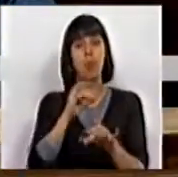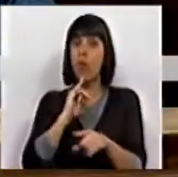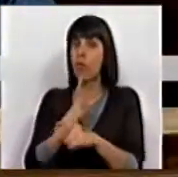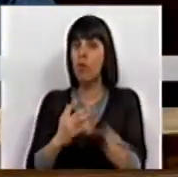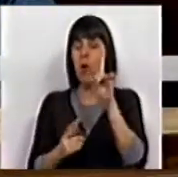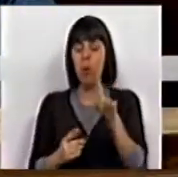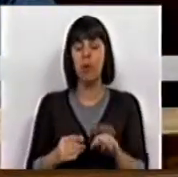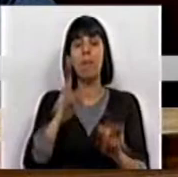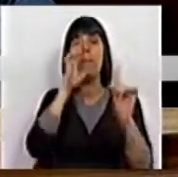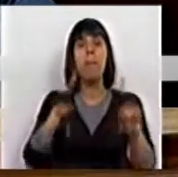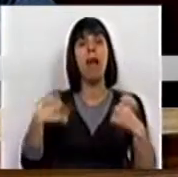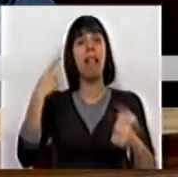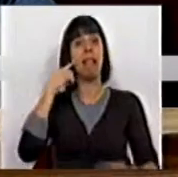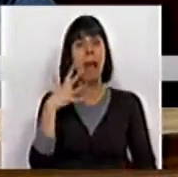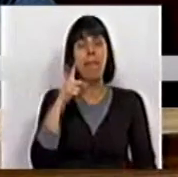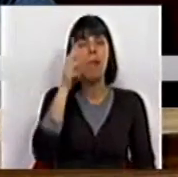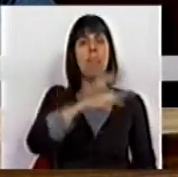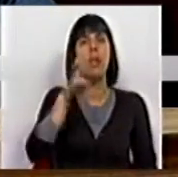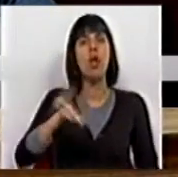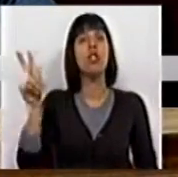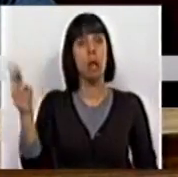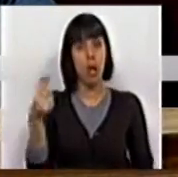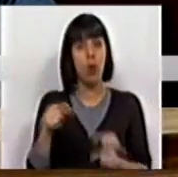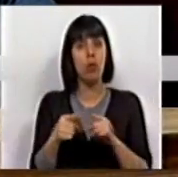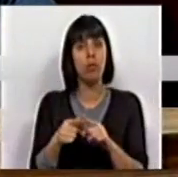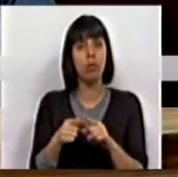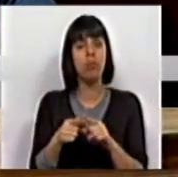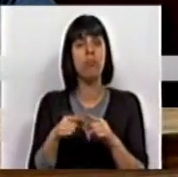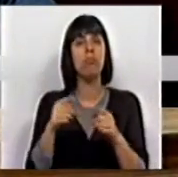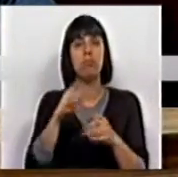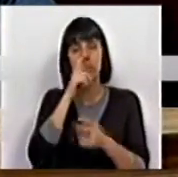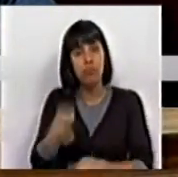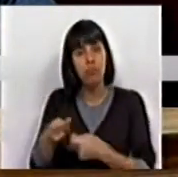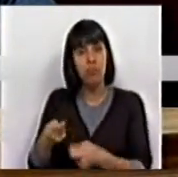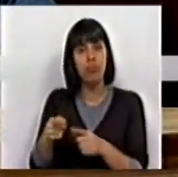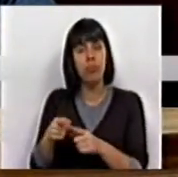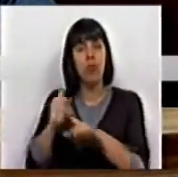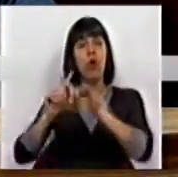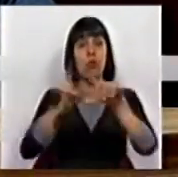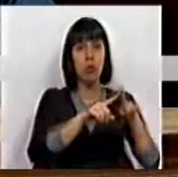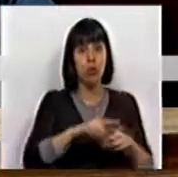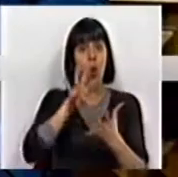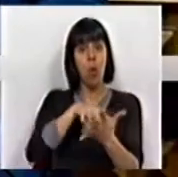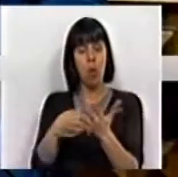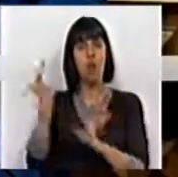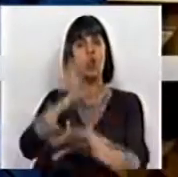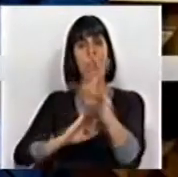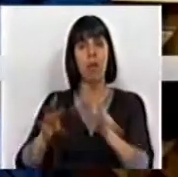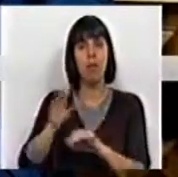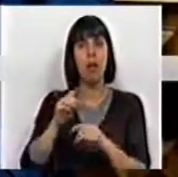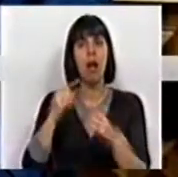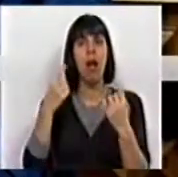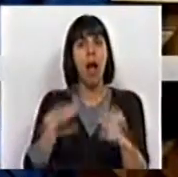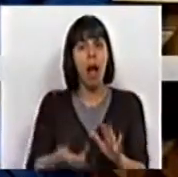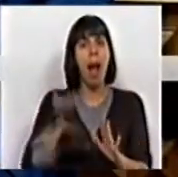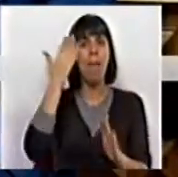sido outra. Tinha sido, depois de mais de 1.000 milhões de euros na silvicultura, nos diferentes quadros comunitários, há arde